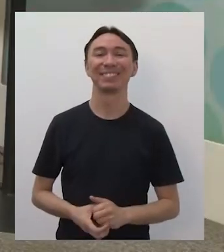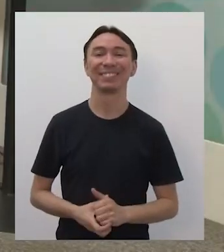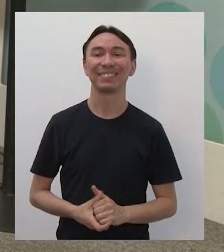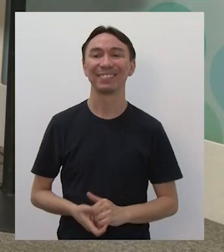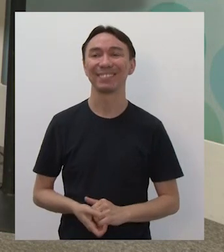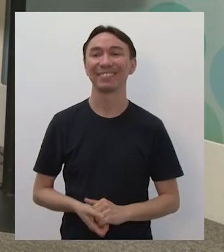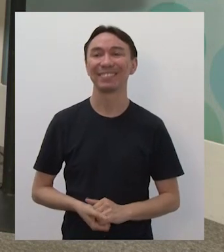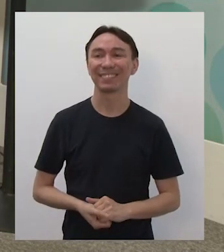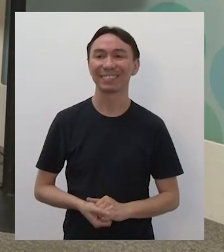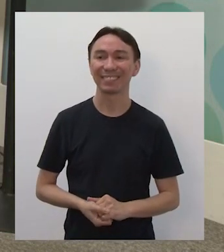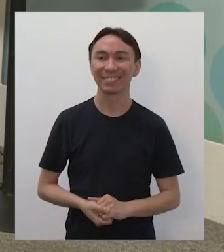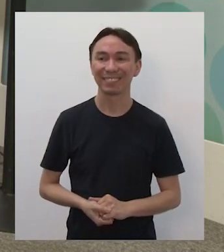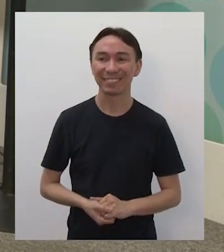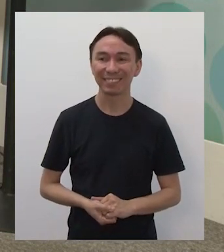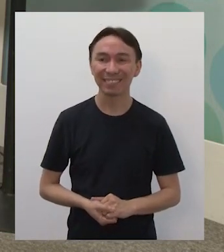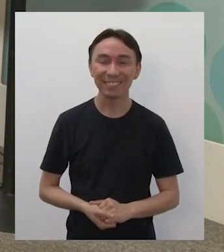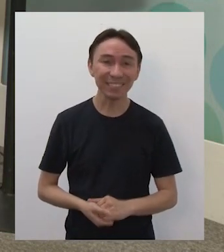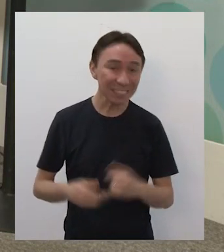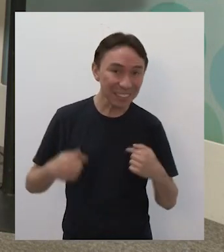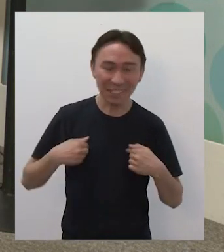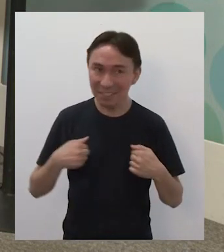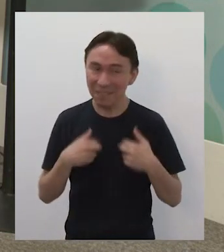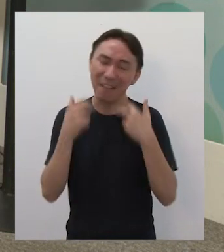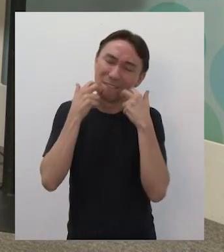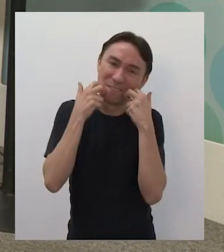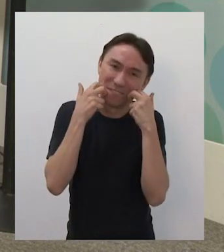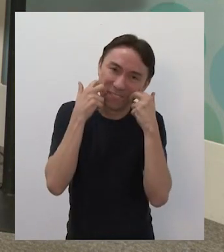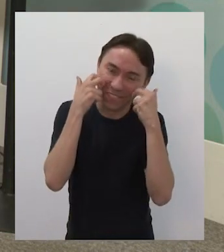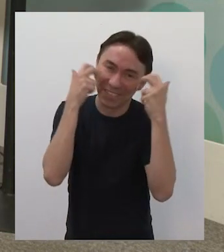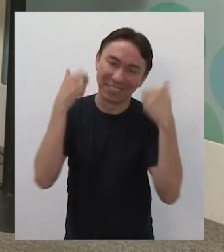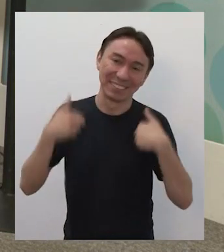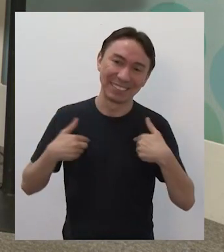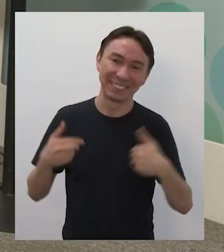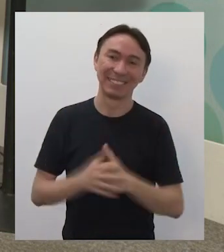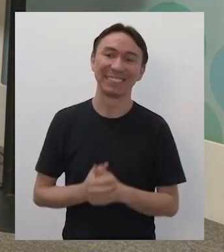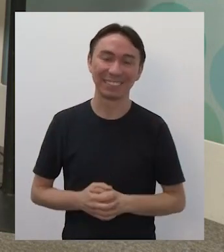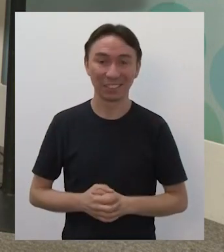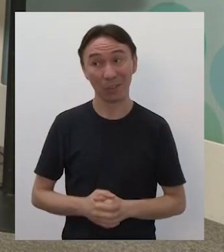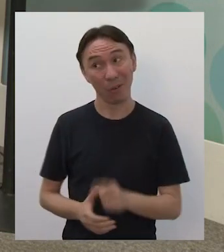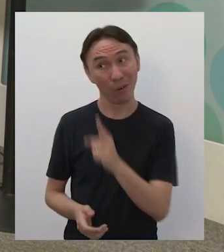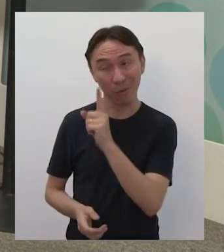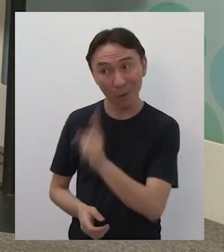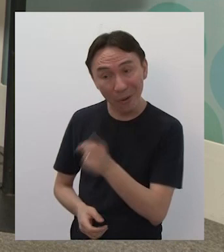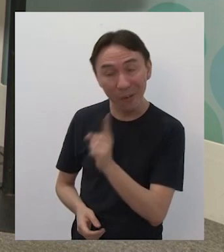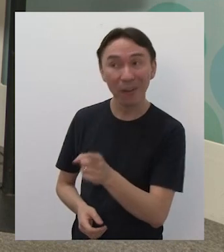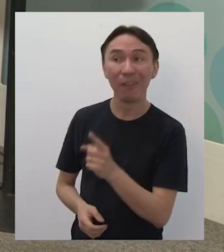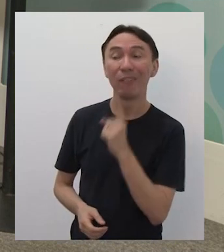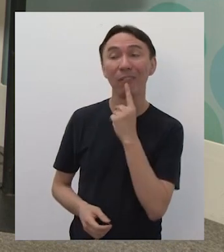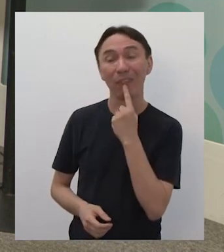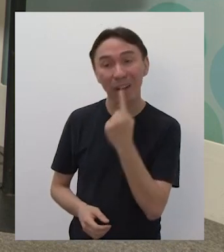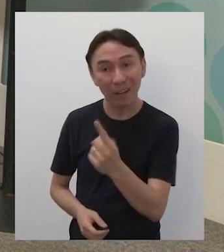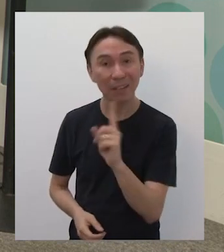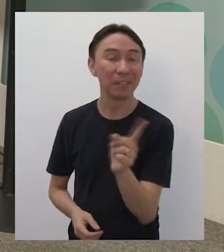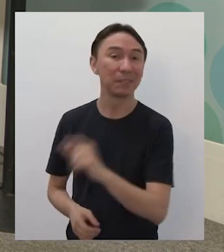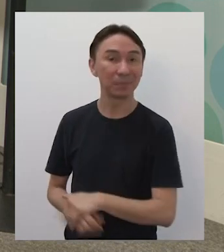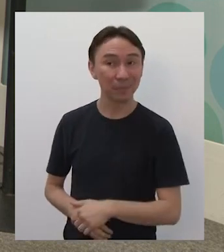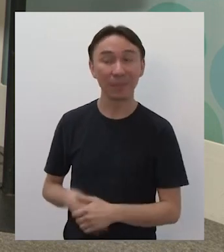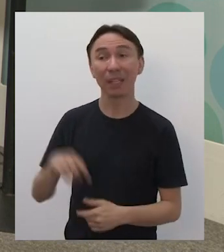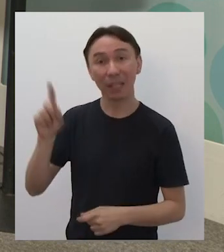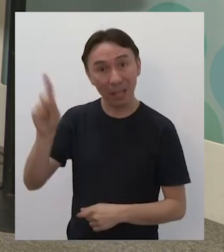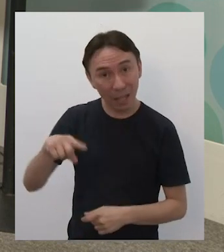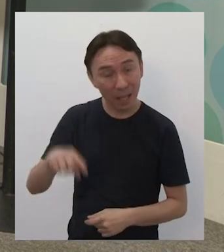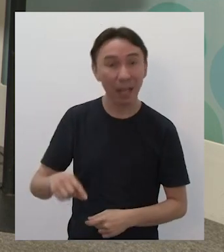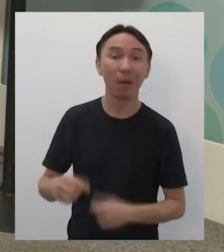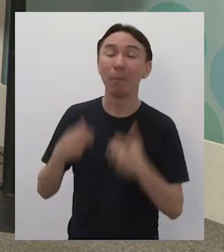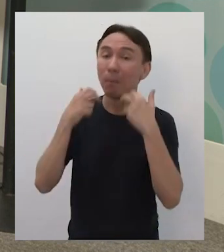Eu sou introspectivo, eu tenho vergonha. Olha, não diga isso, hein? Olha, o Will, ele é realmente poeta e